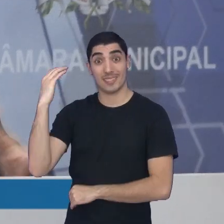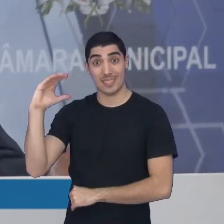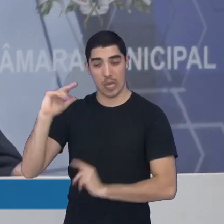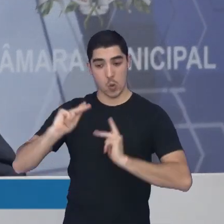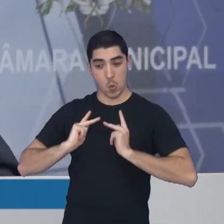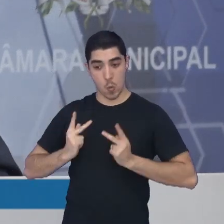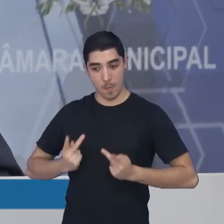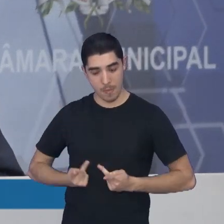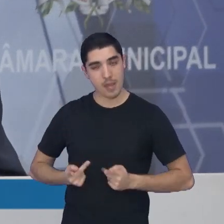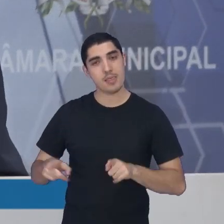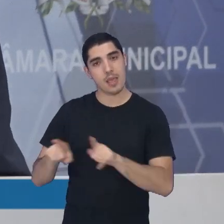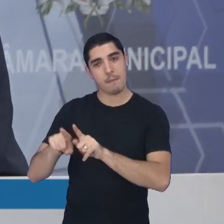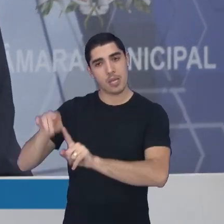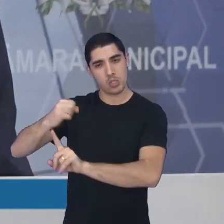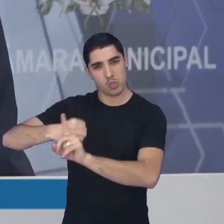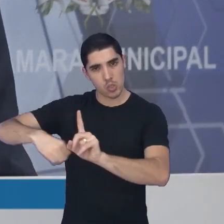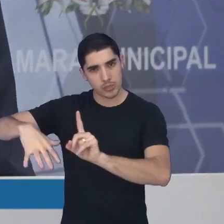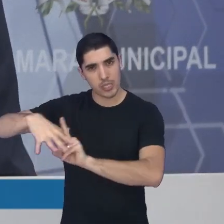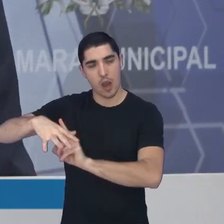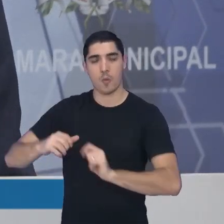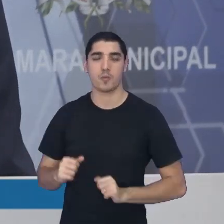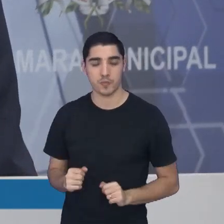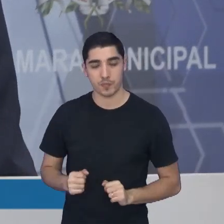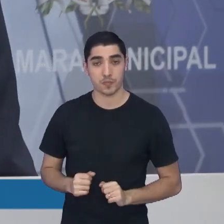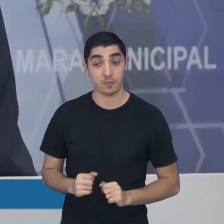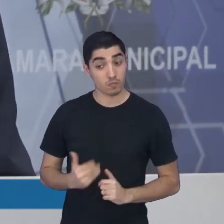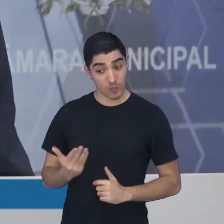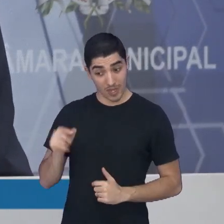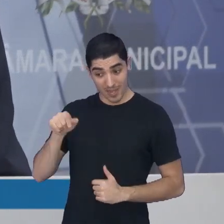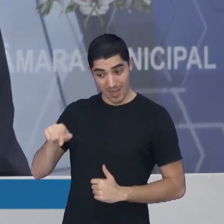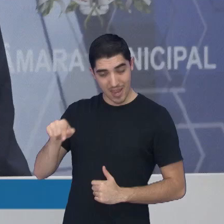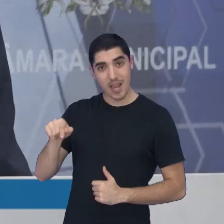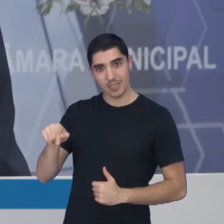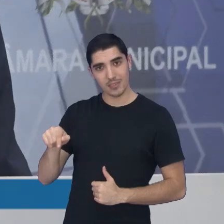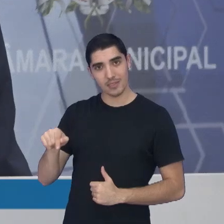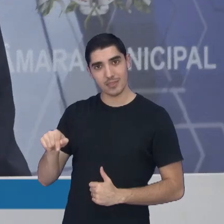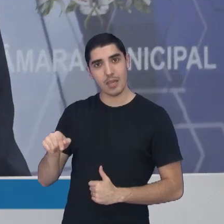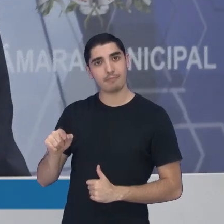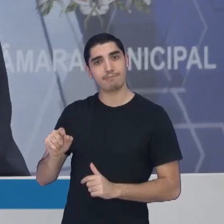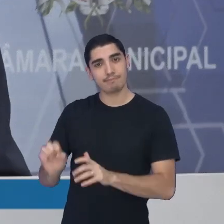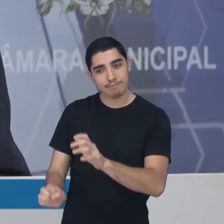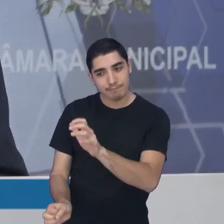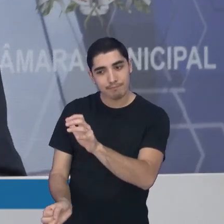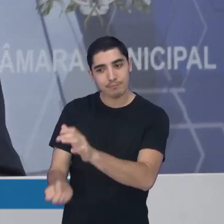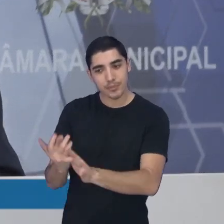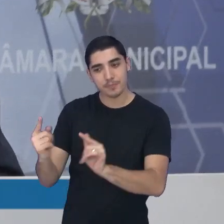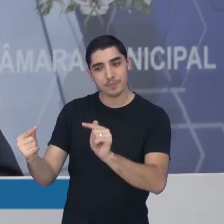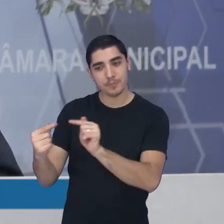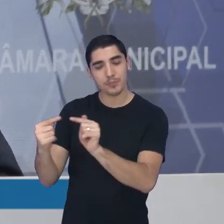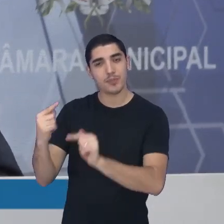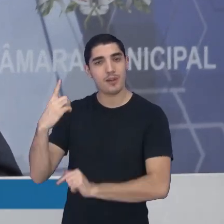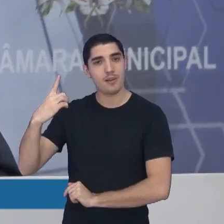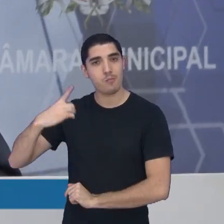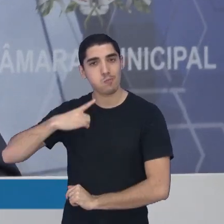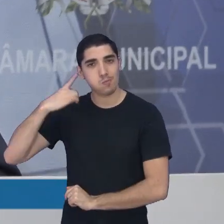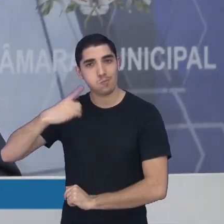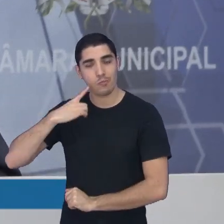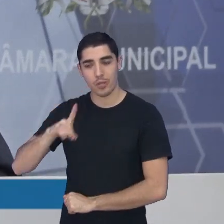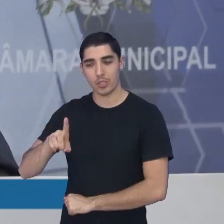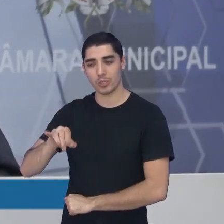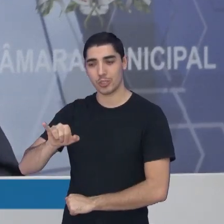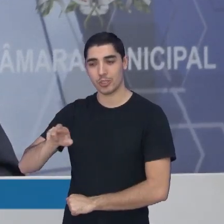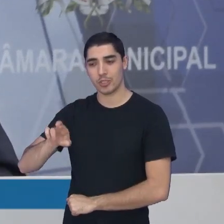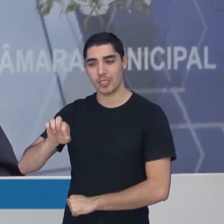E esse trabalho culminou com a Faculdade de Direito. Portanto, é uma referência